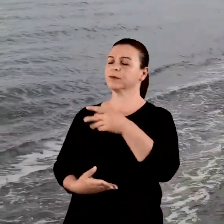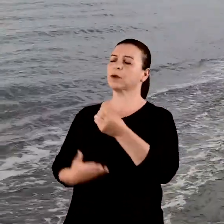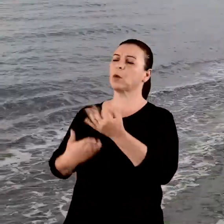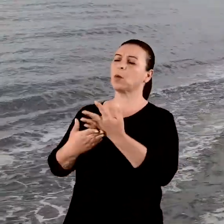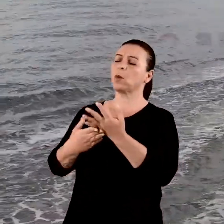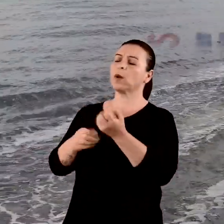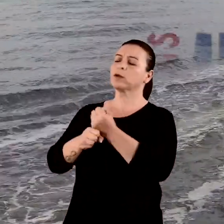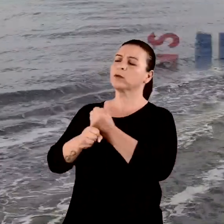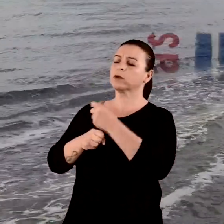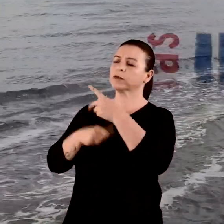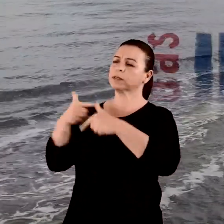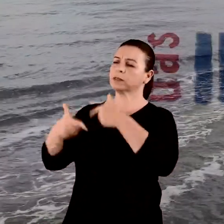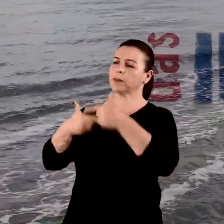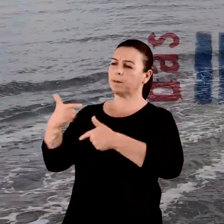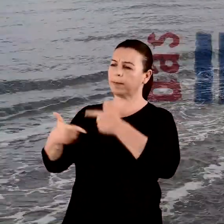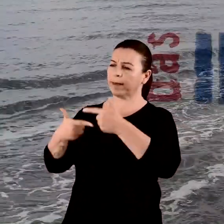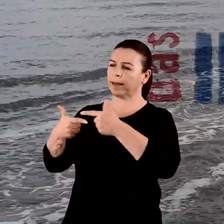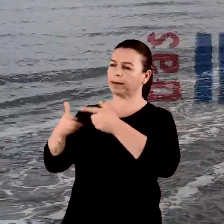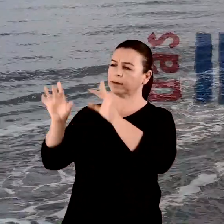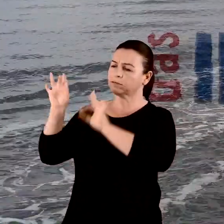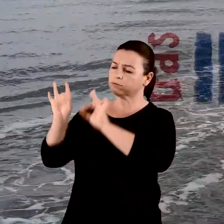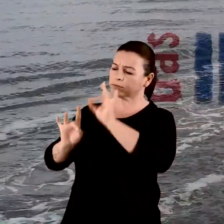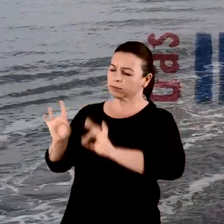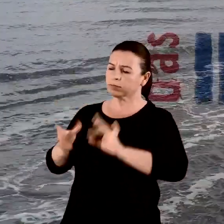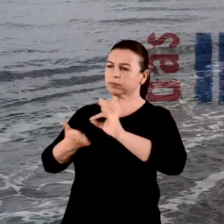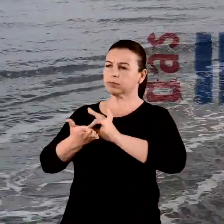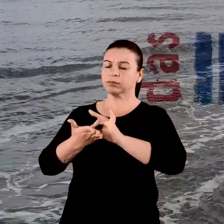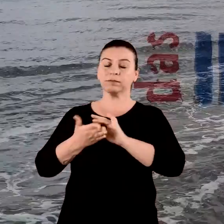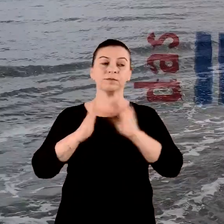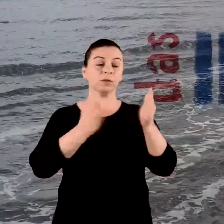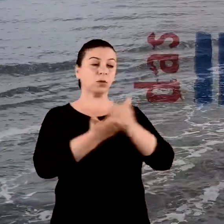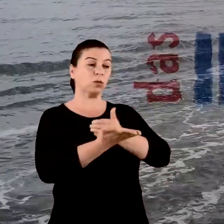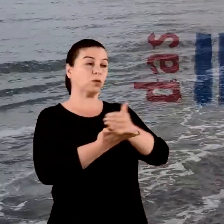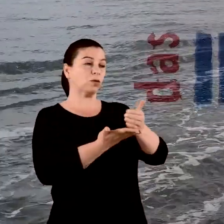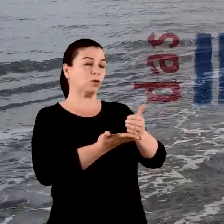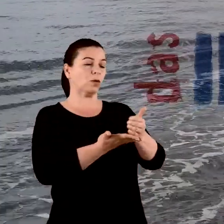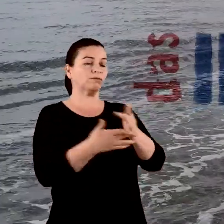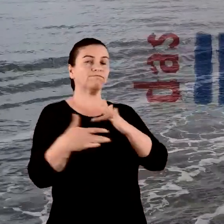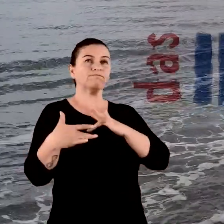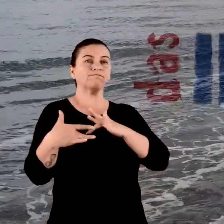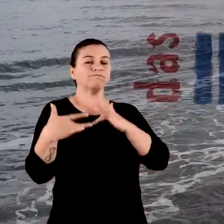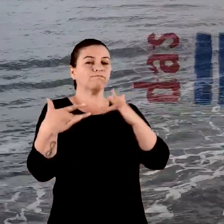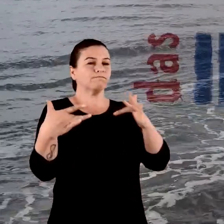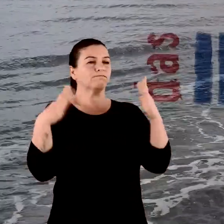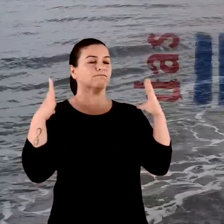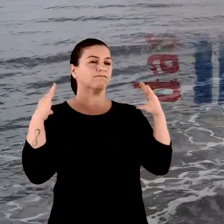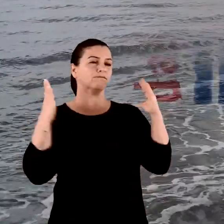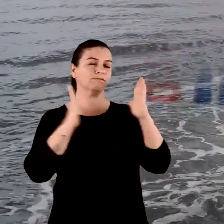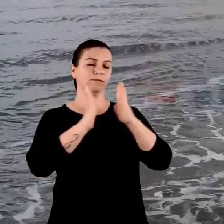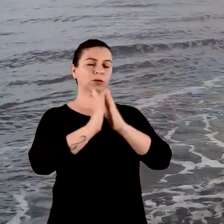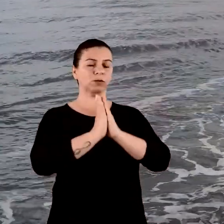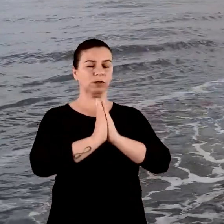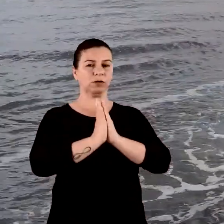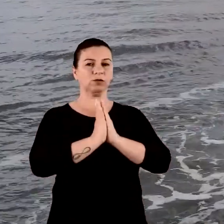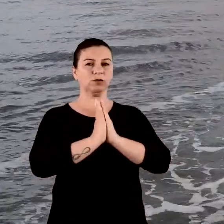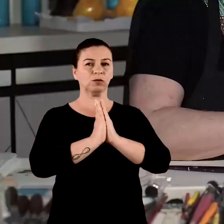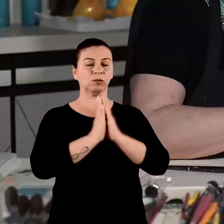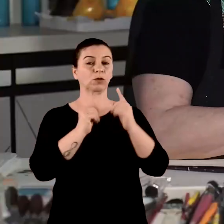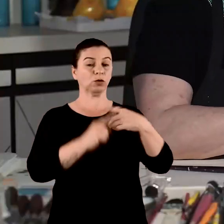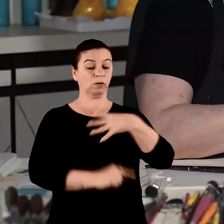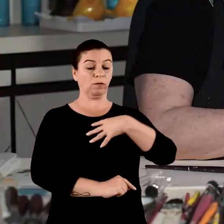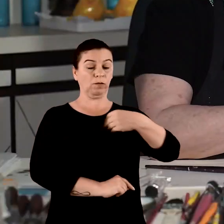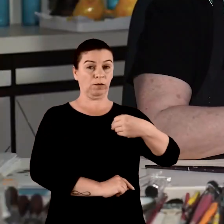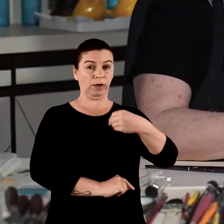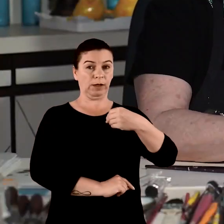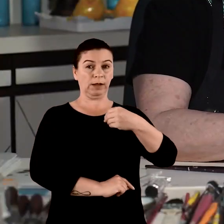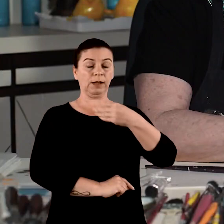Professora, há quanto tempo você trabalha com restauração? Tudo iniciou com uma grande paixão pelos anjos.